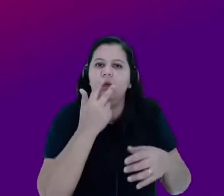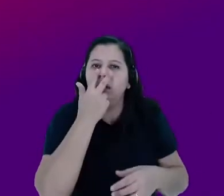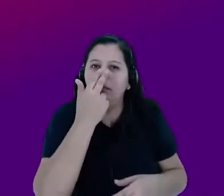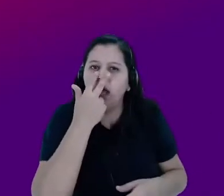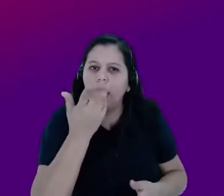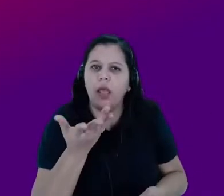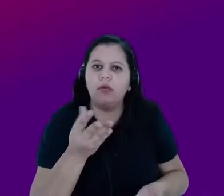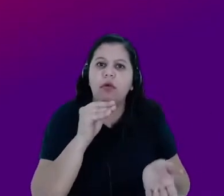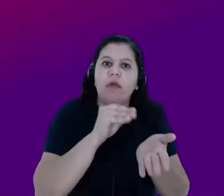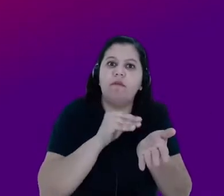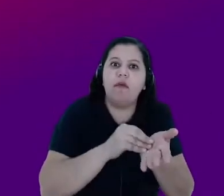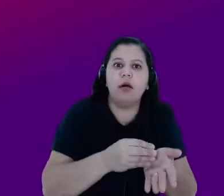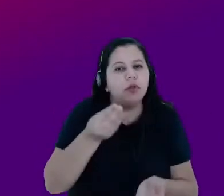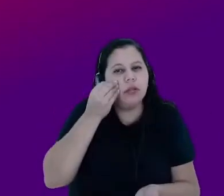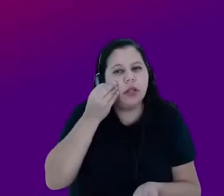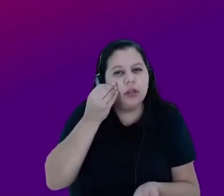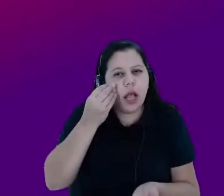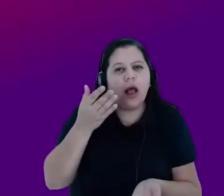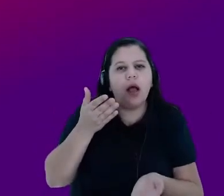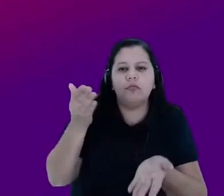para recuperar esses clientes.